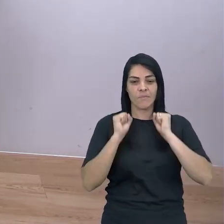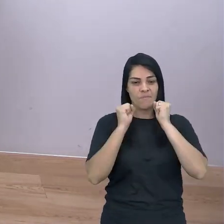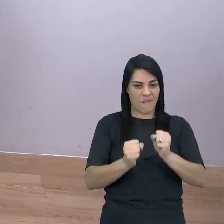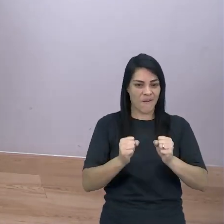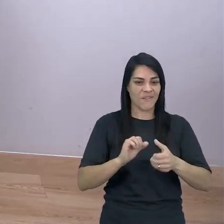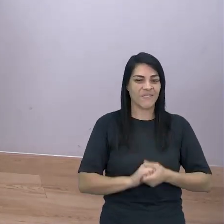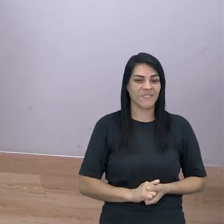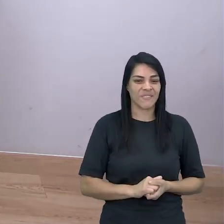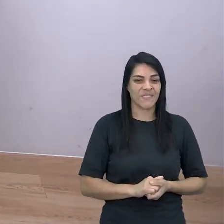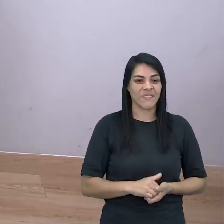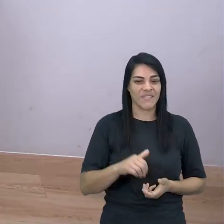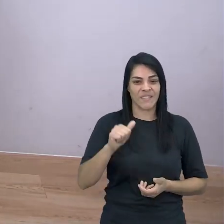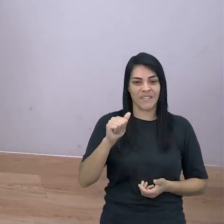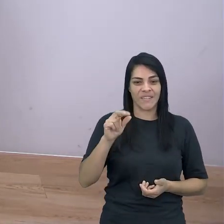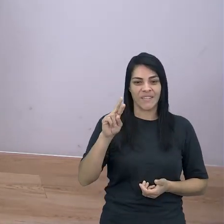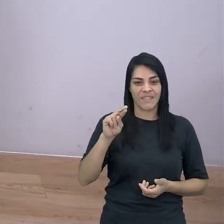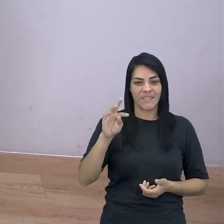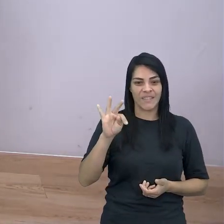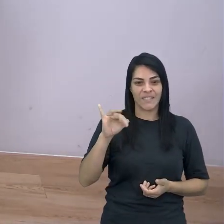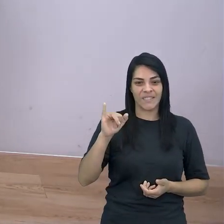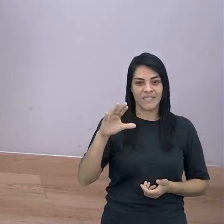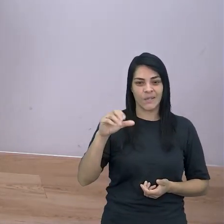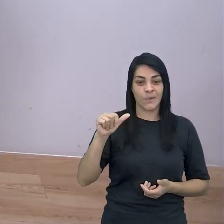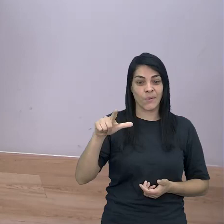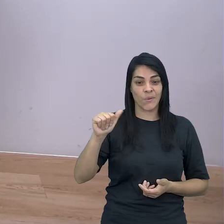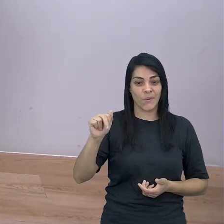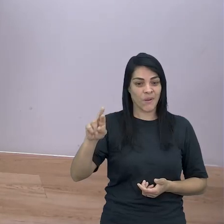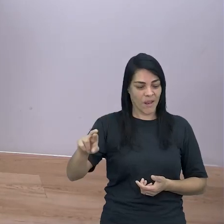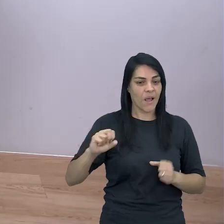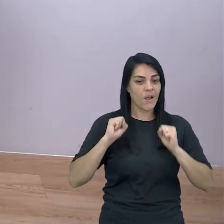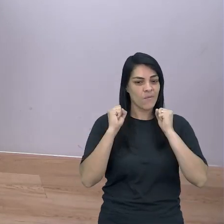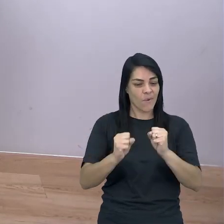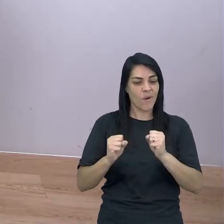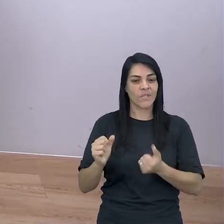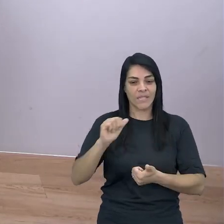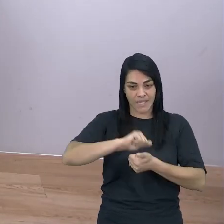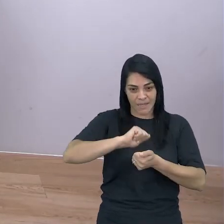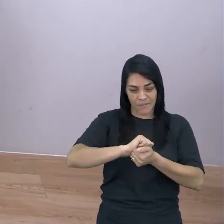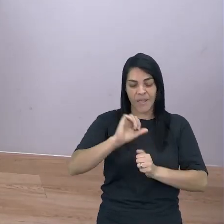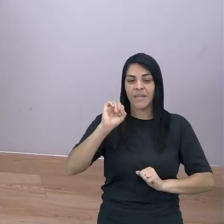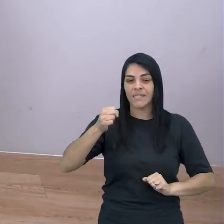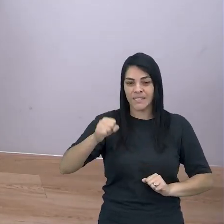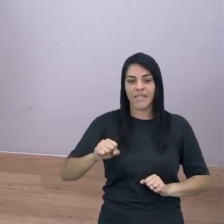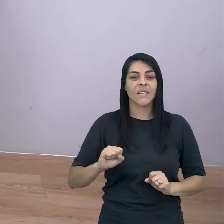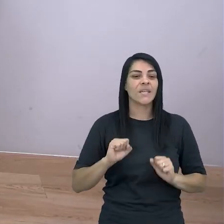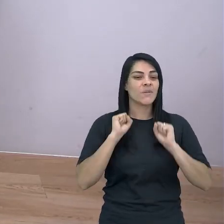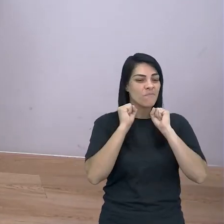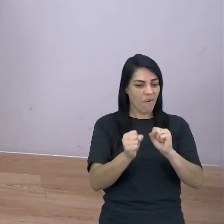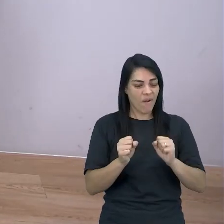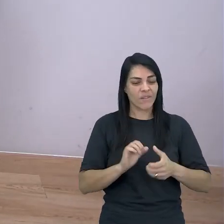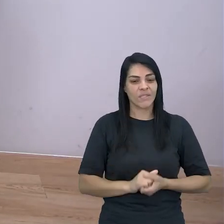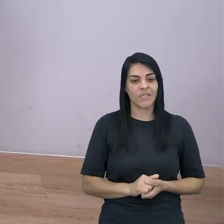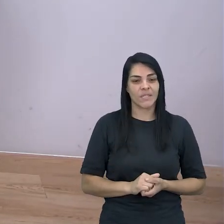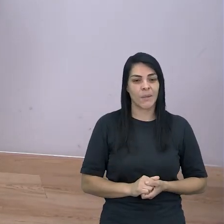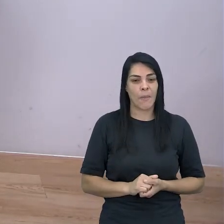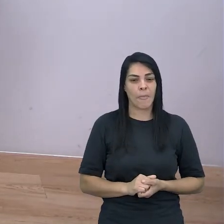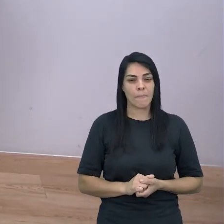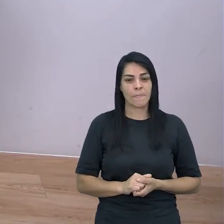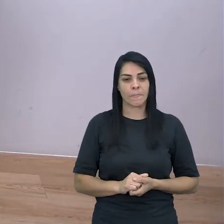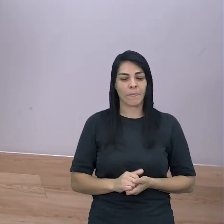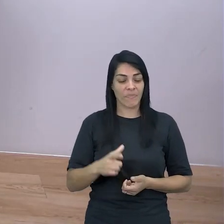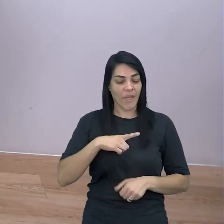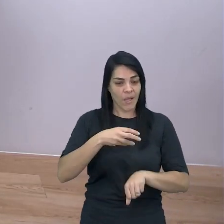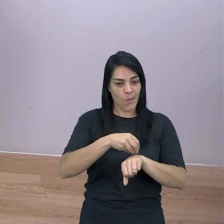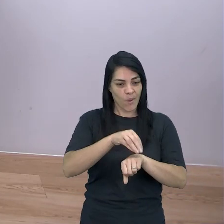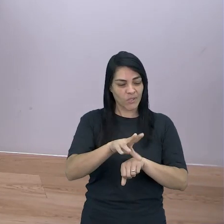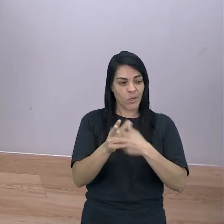Adriano. Articular. Pode dar pitaco, Então, sim, sempre quando galera. eu dar uma